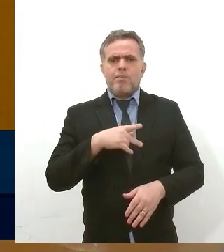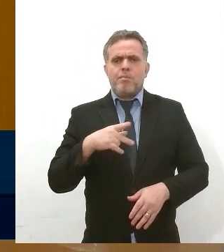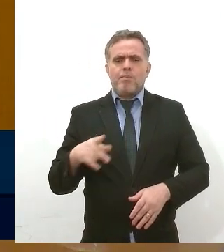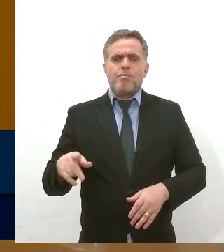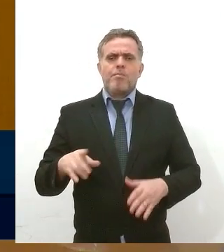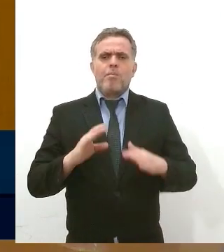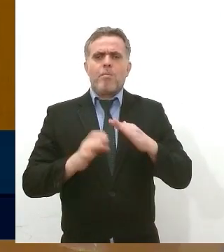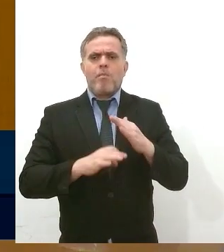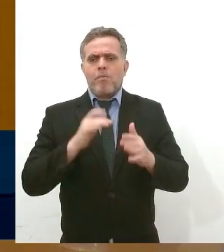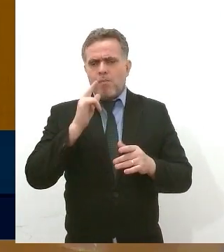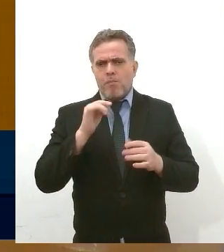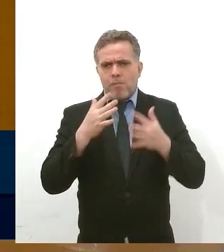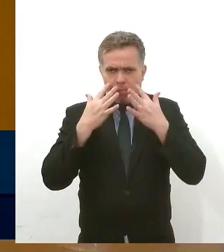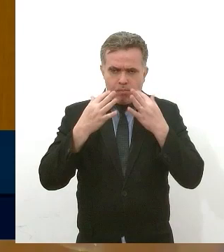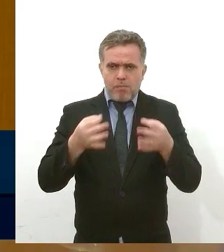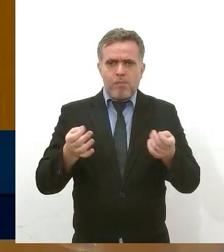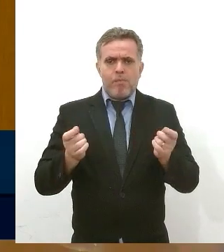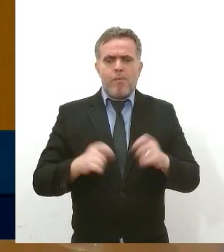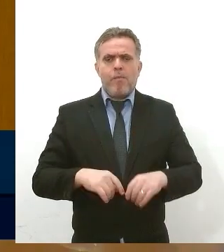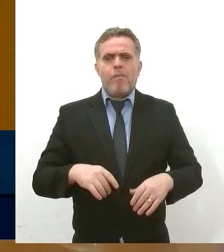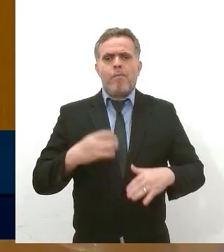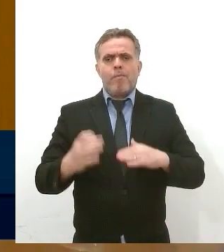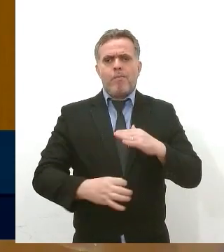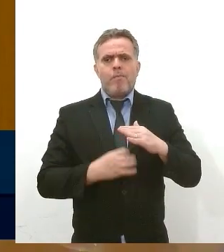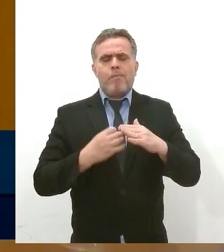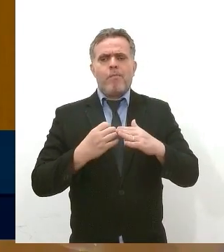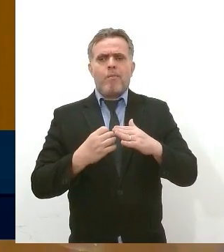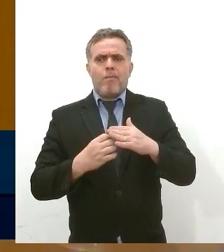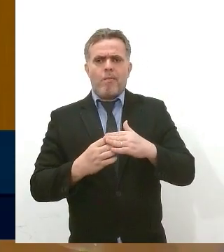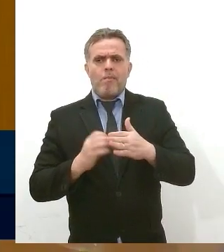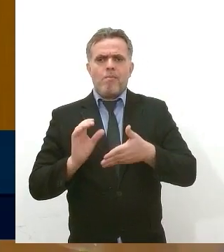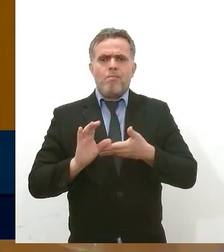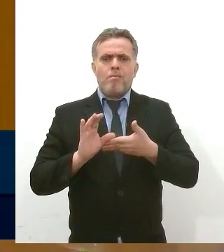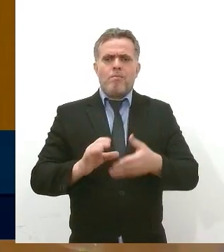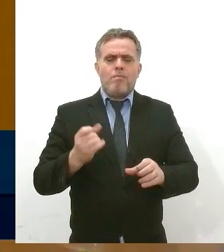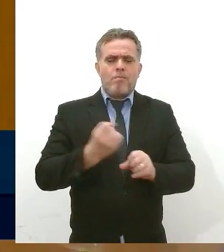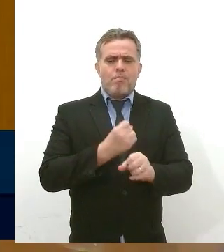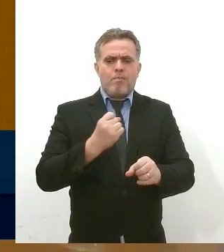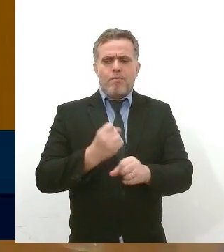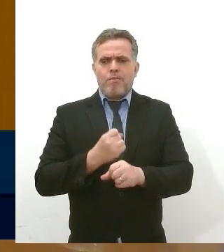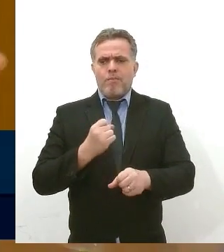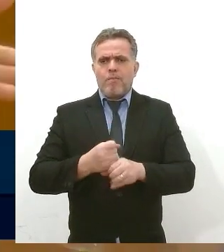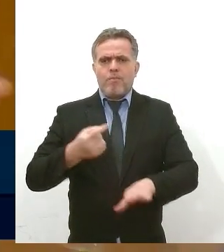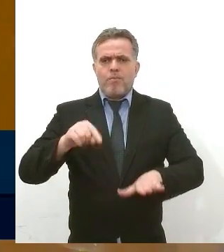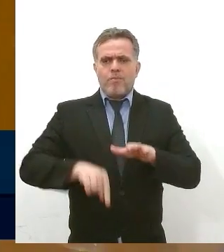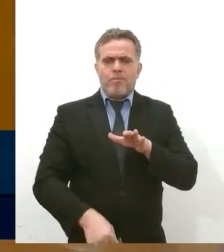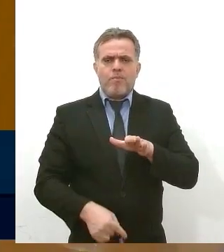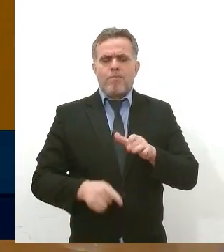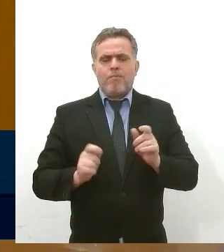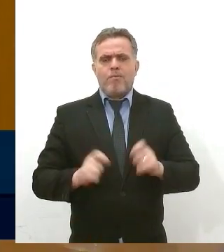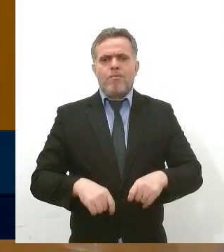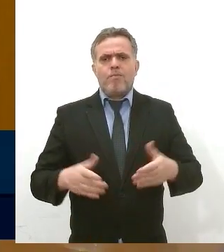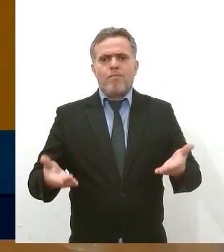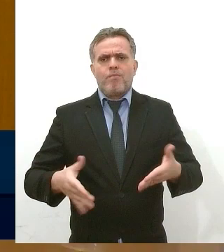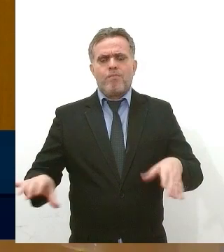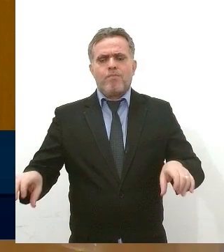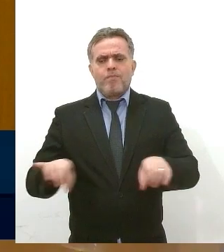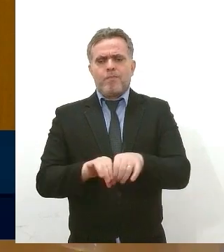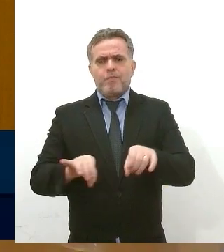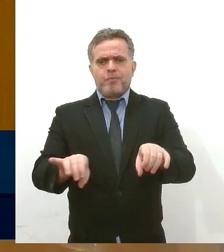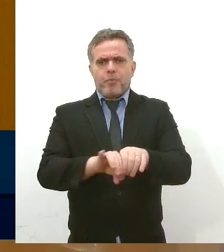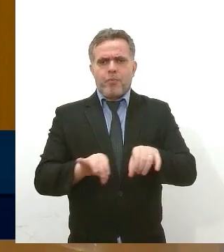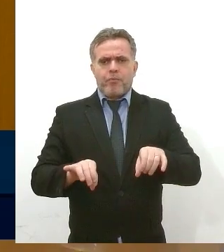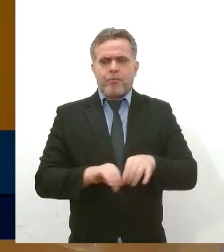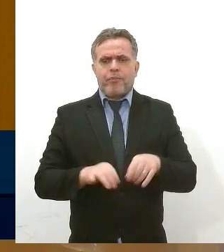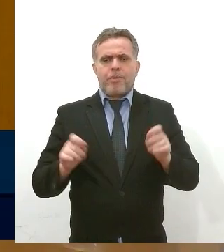fez um investimento, cavou os poços, só falta agora fazer a interligação e aí a gente, pelo menos no município de